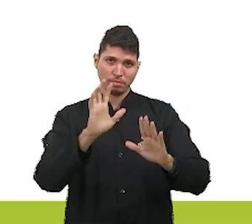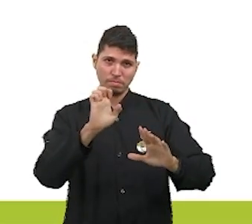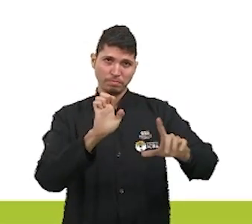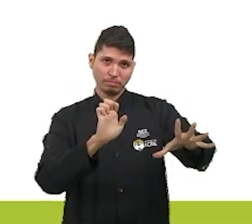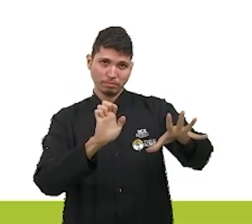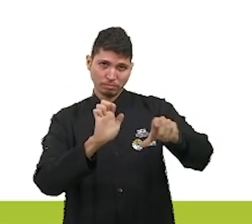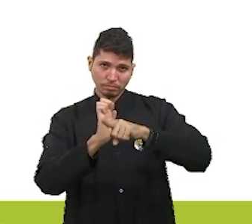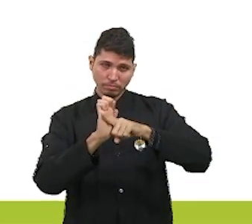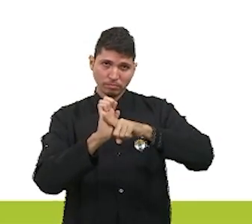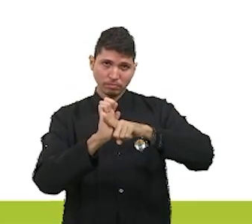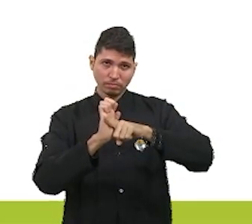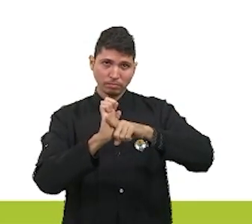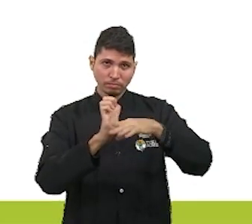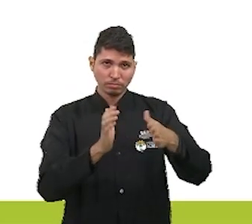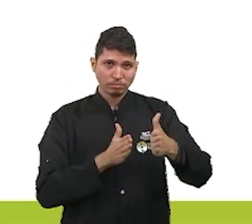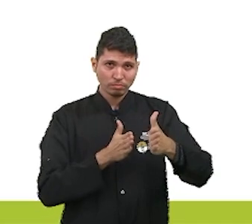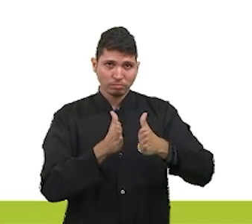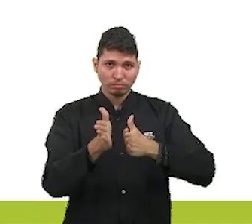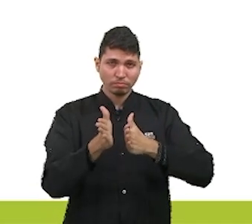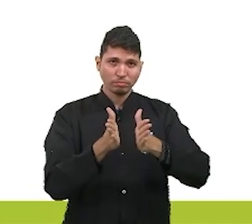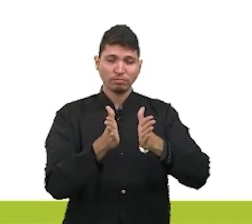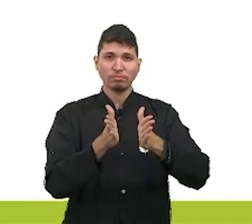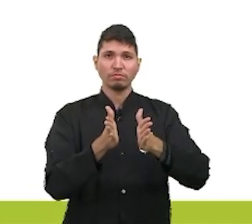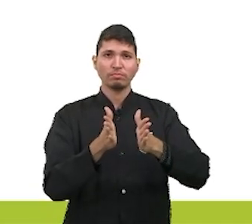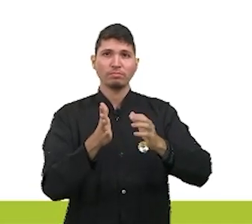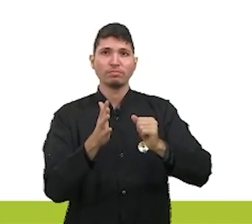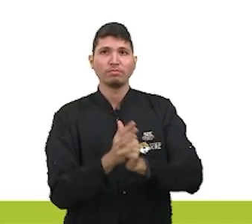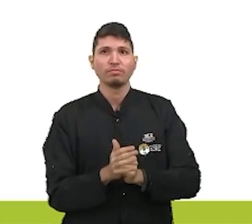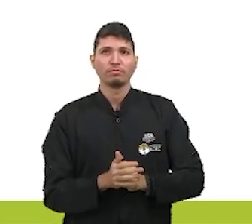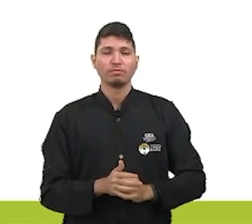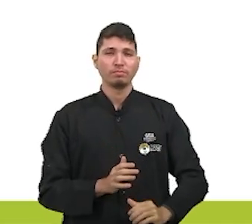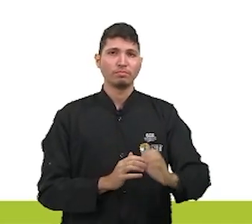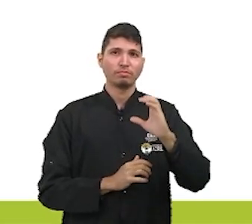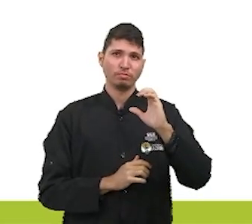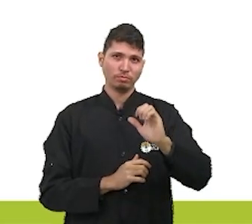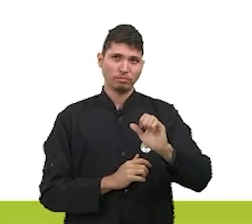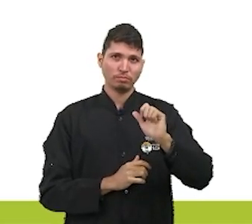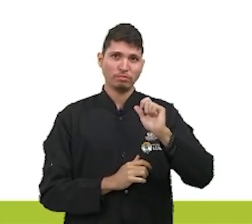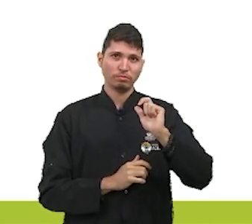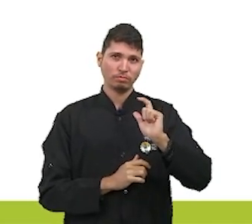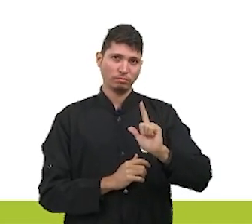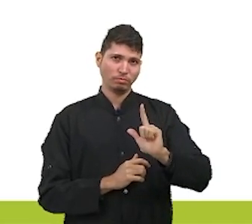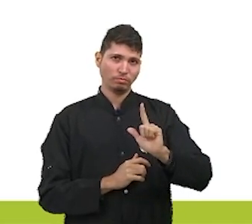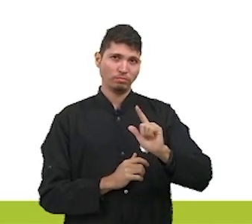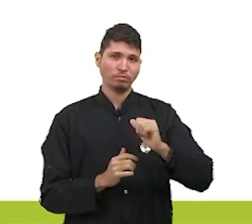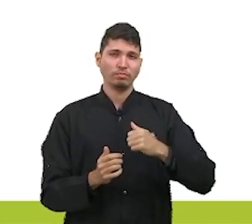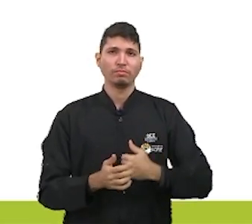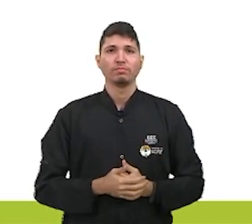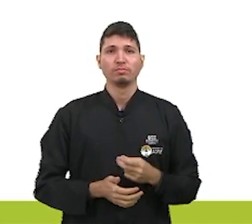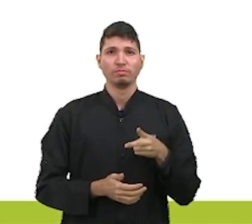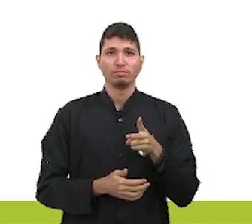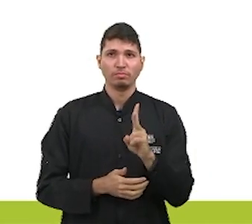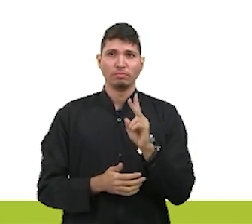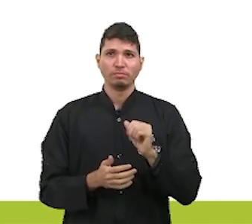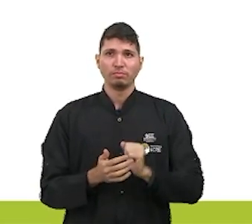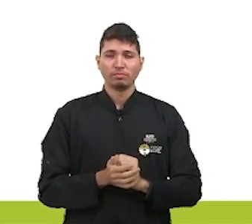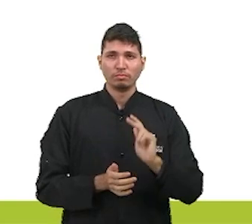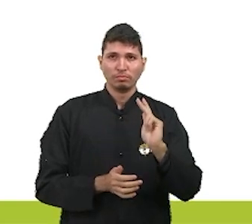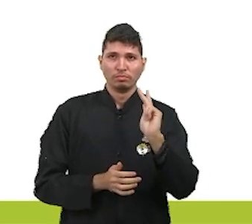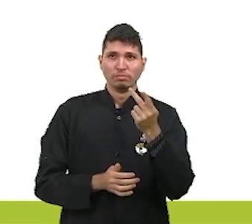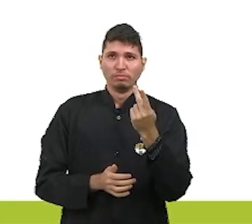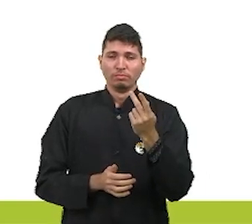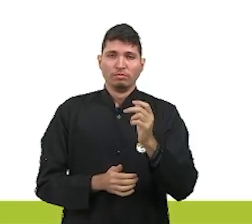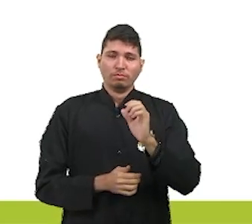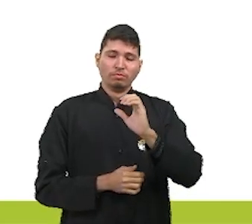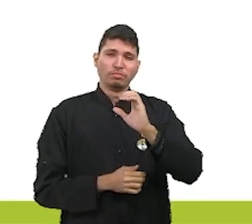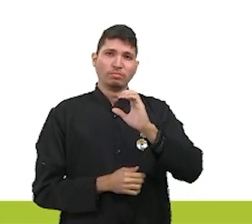né, em direção ao cloro. Vou continuar analisando aqui. Entre hidrogênio e